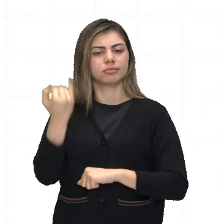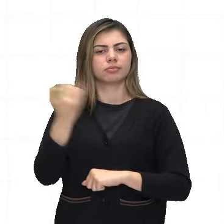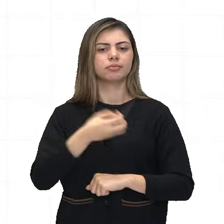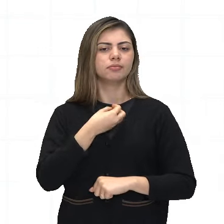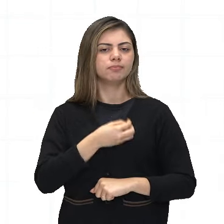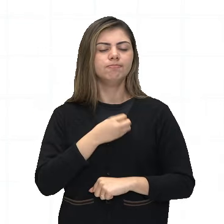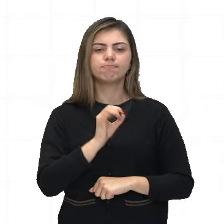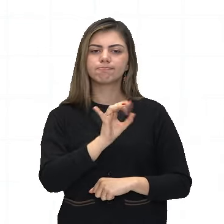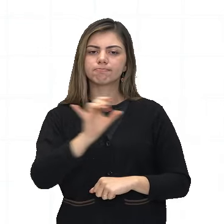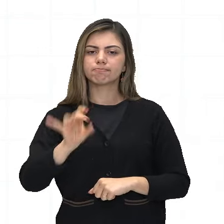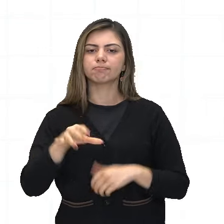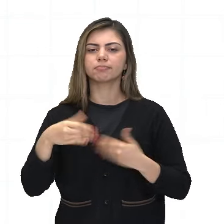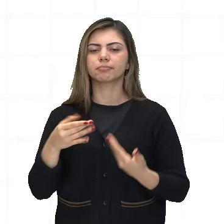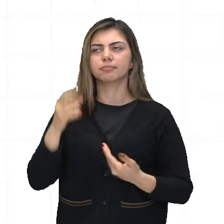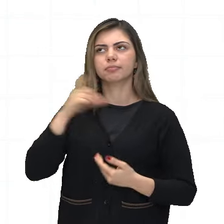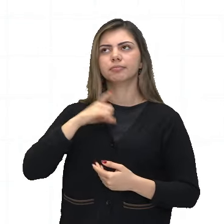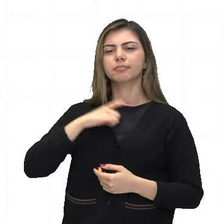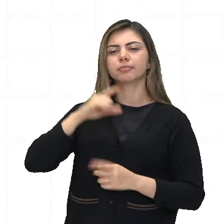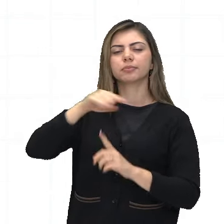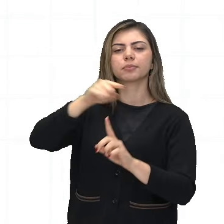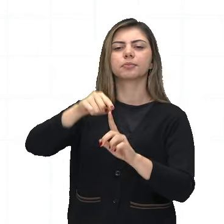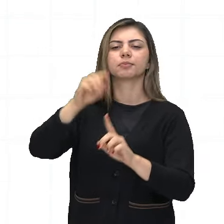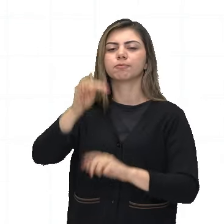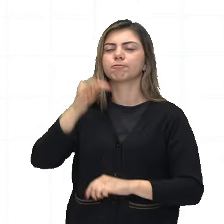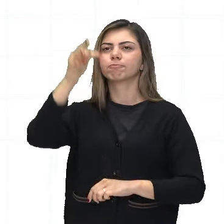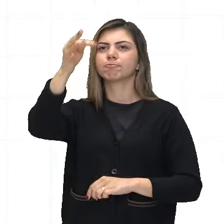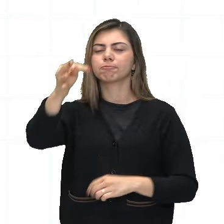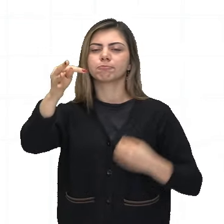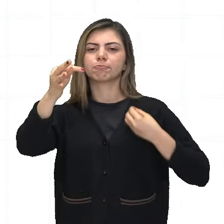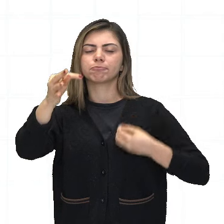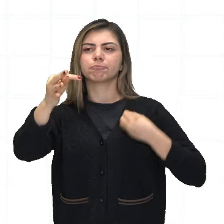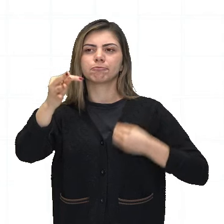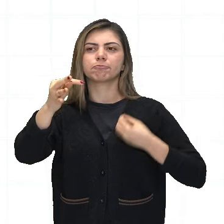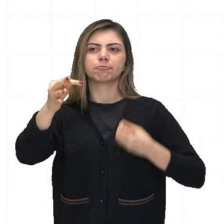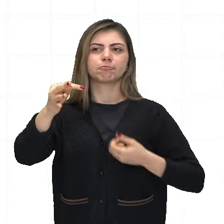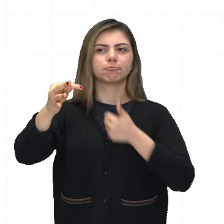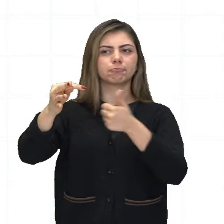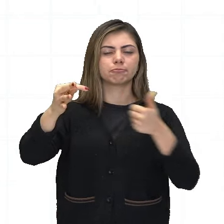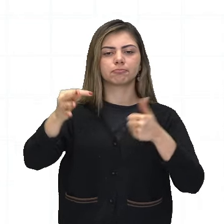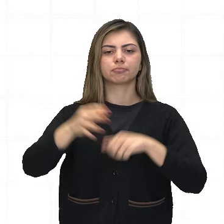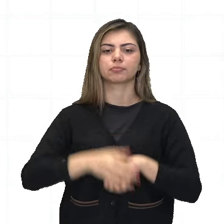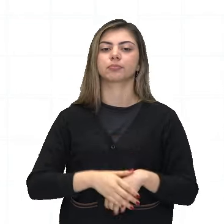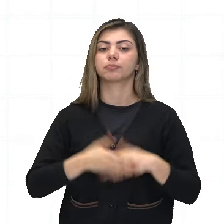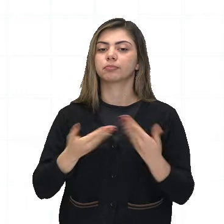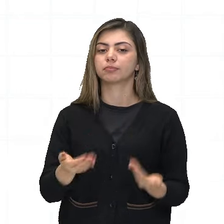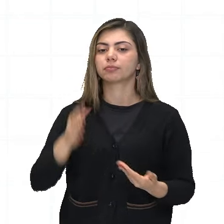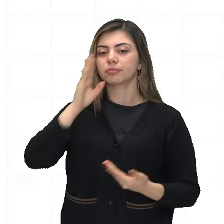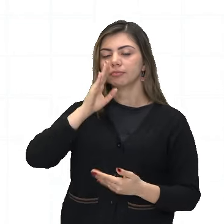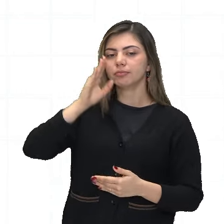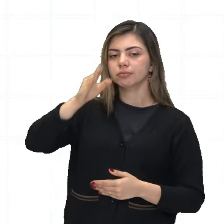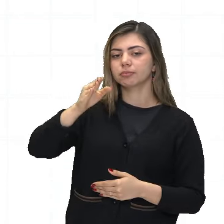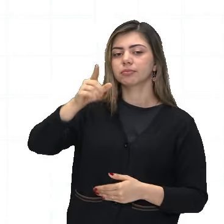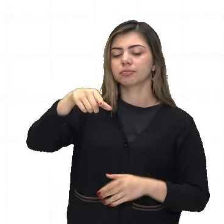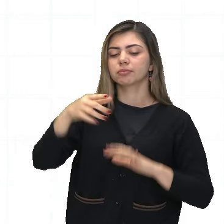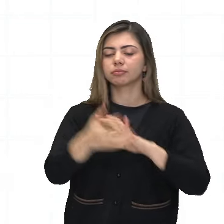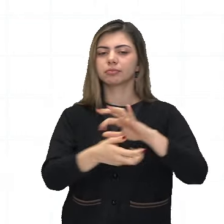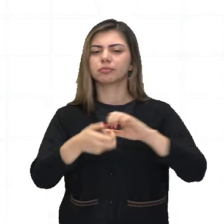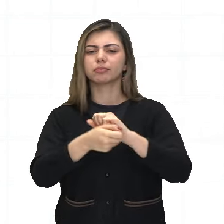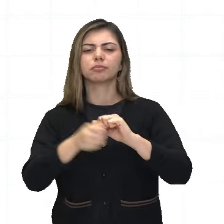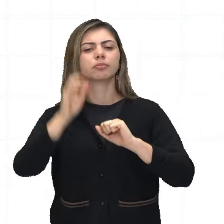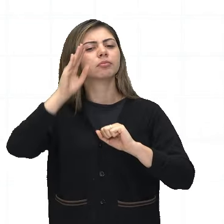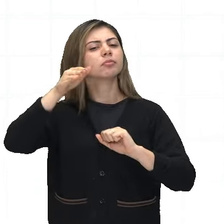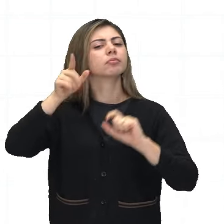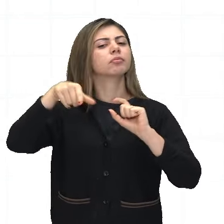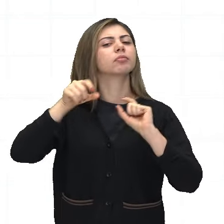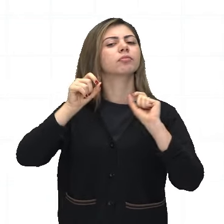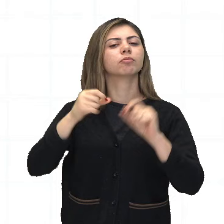visando garantir um futuro viável para as próximas gerações um dos principais pilares da sustentabilidade é a